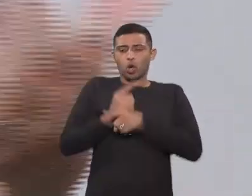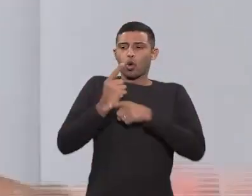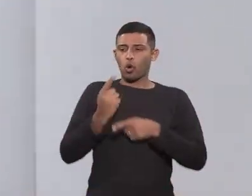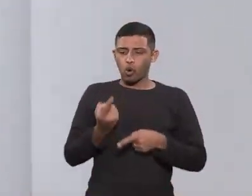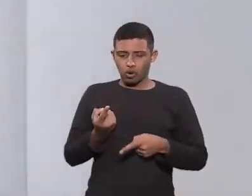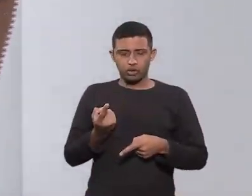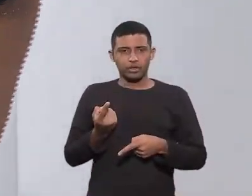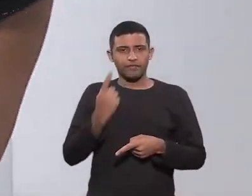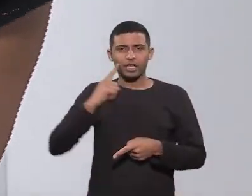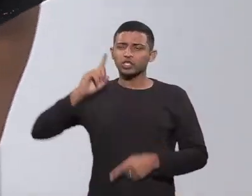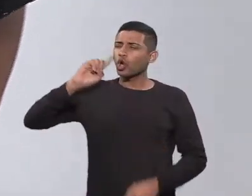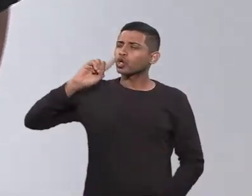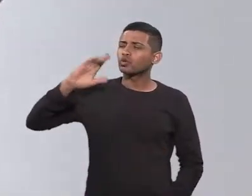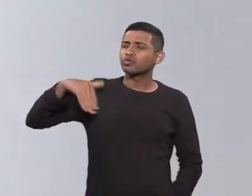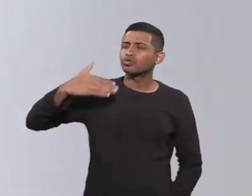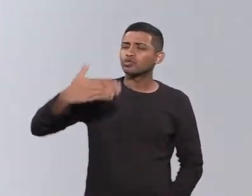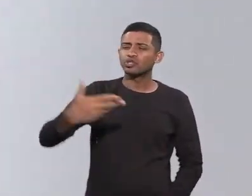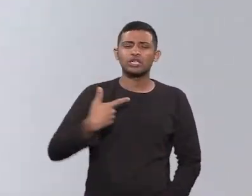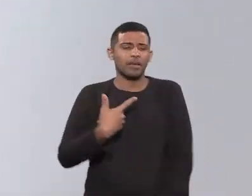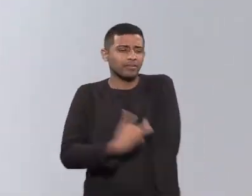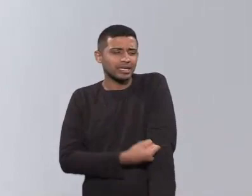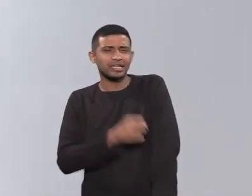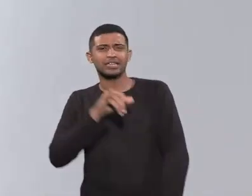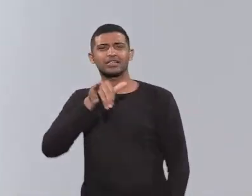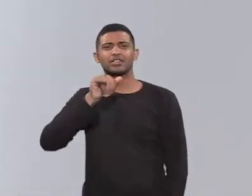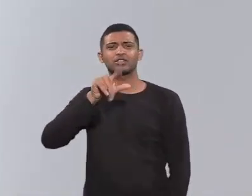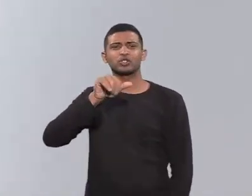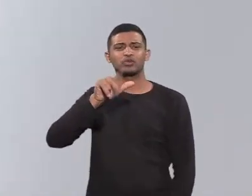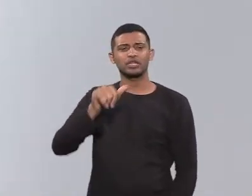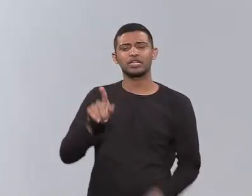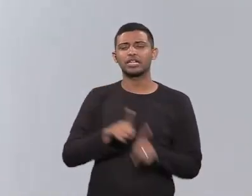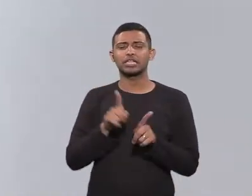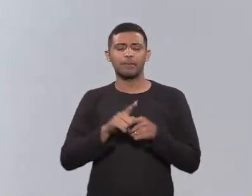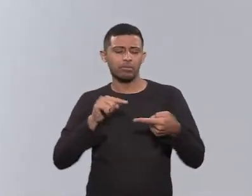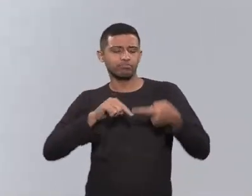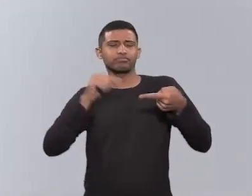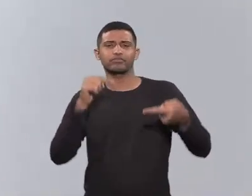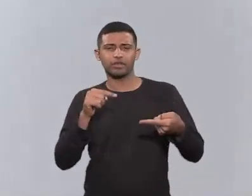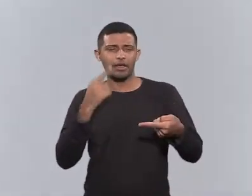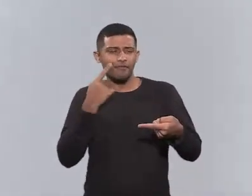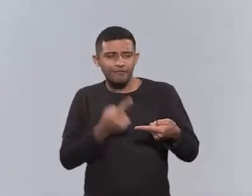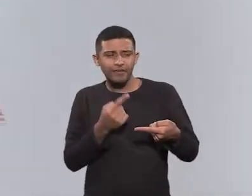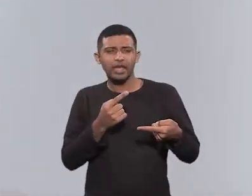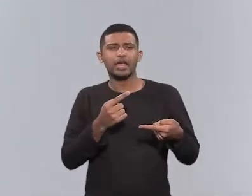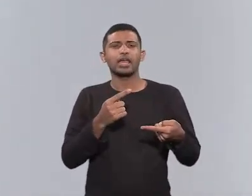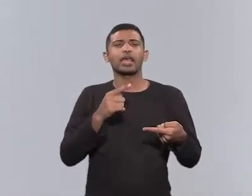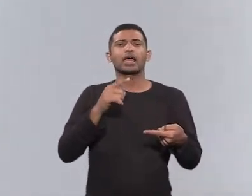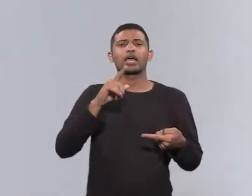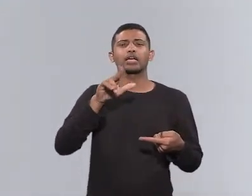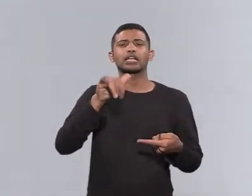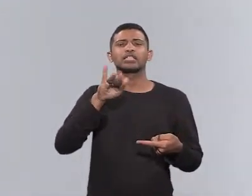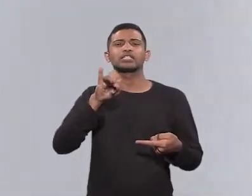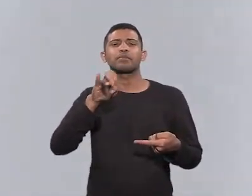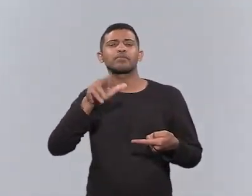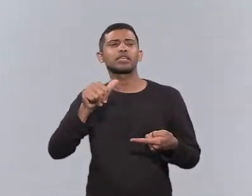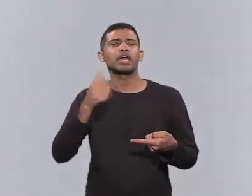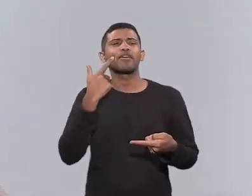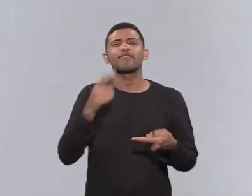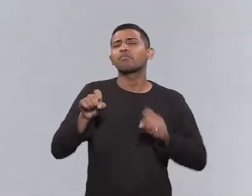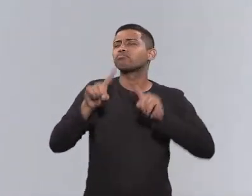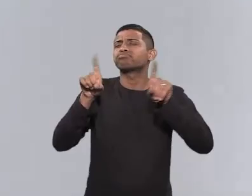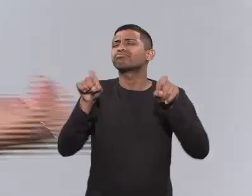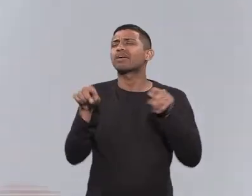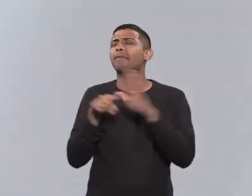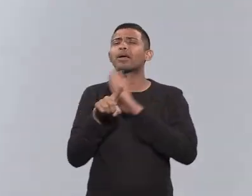essa função no dia a dia, de ter que tomar insulina, de ter que furar o dedinho para medir a glicemia, e eles começam a se questionar, mas o que é o